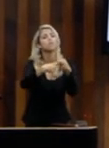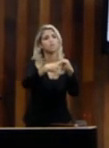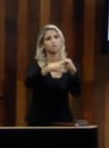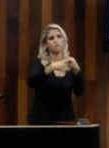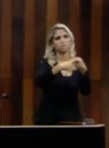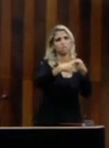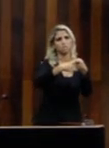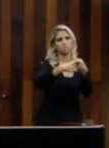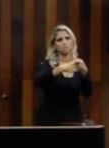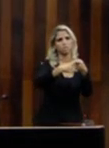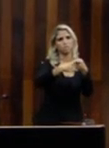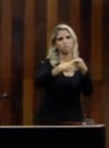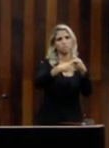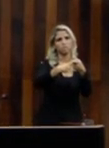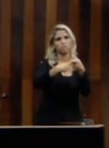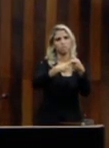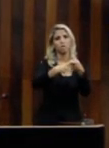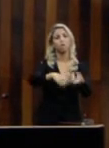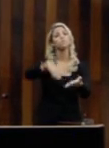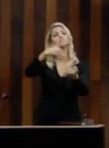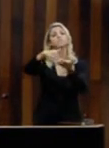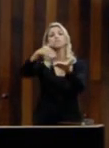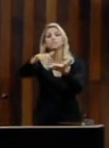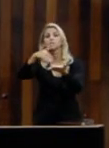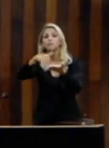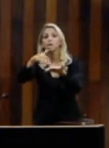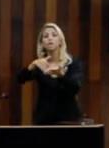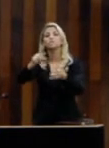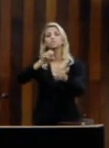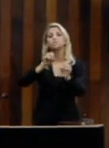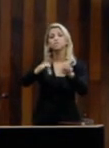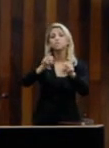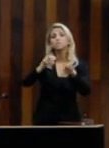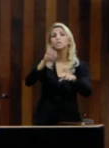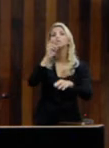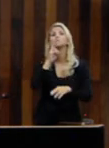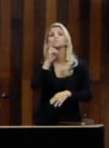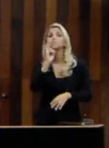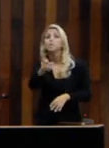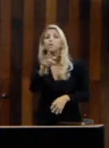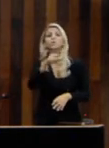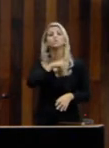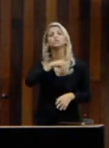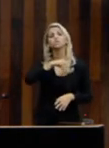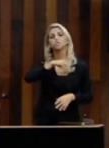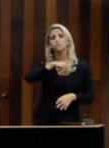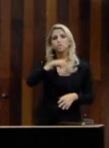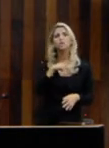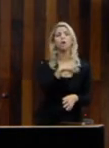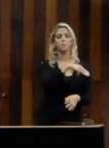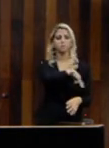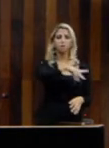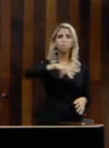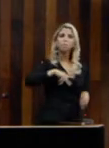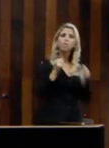tinha o aval da casa, dos 17 vereadores e do Ministério Público, para derrotar a gente.